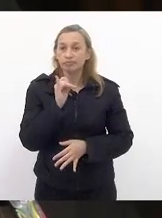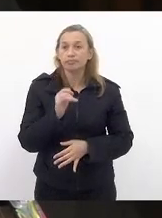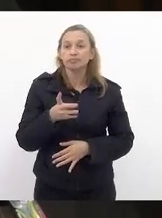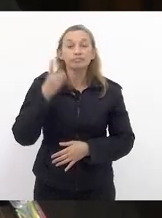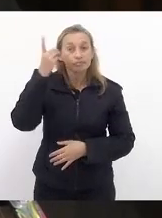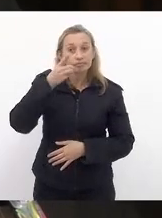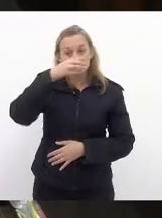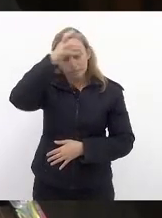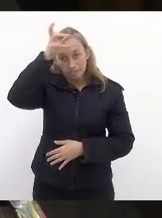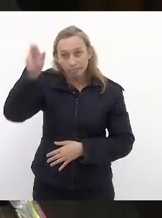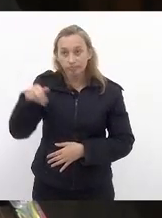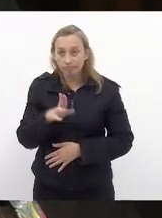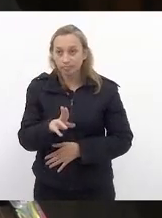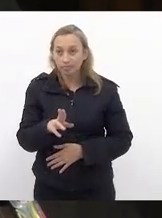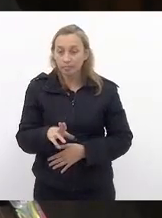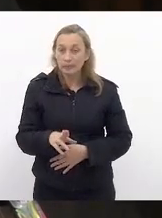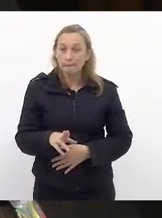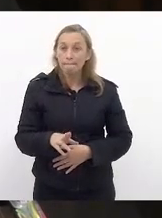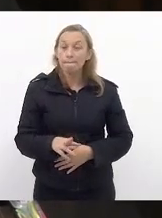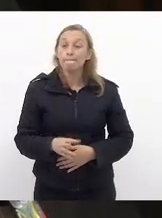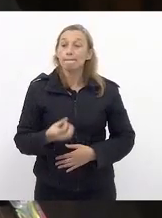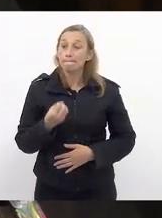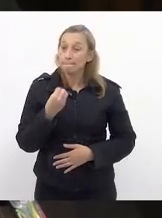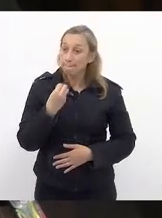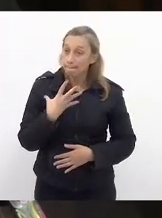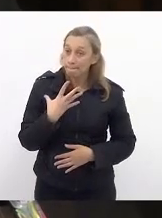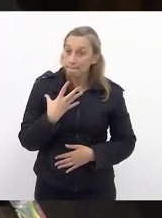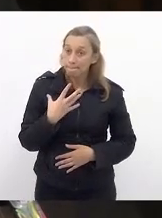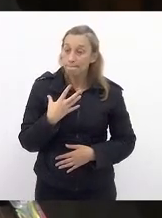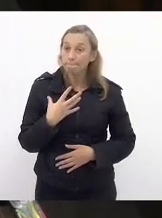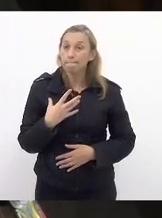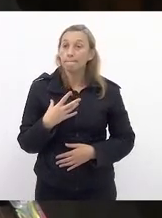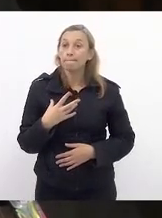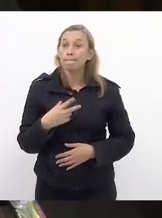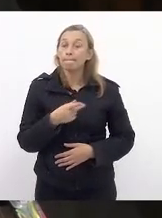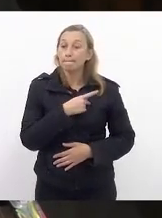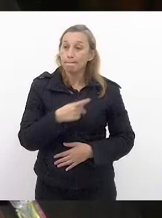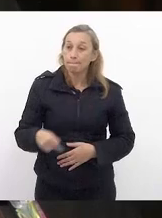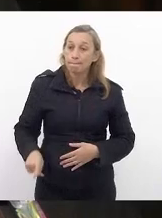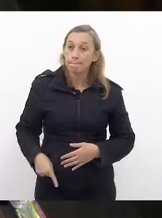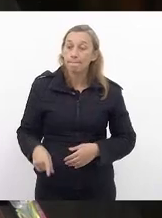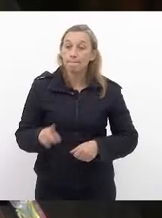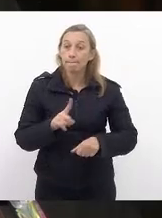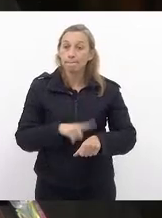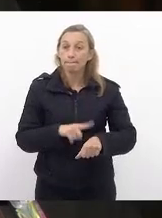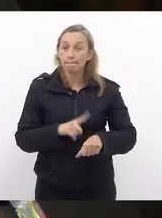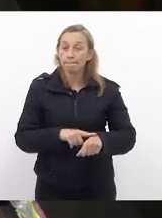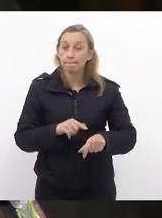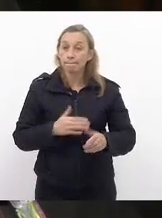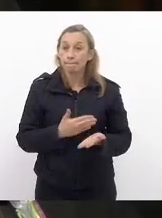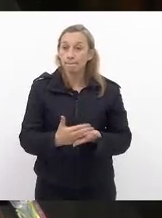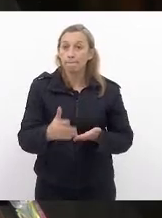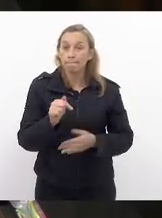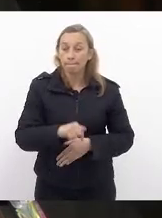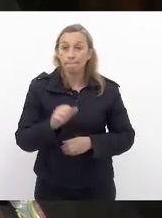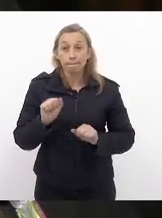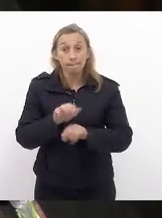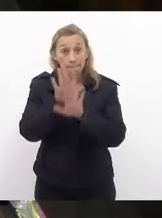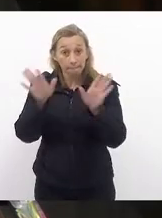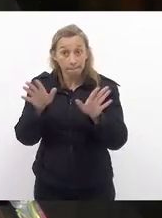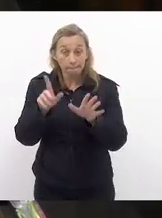que foi uma grande mediadora da batalha que se travou aqui E que fique claro